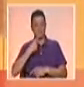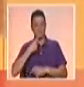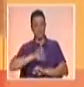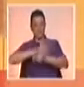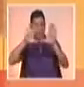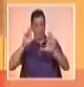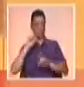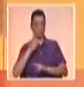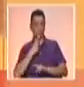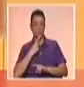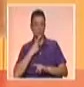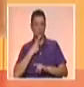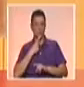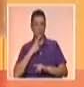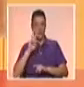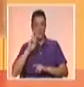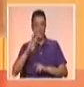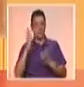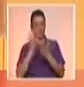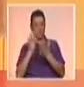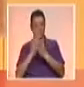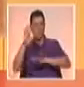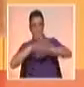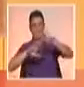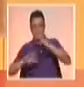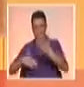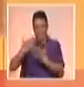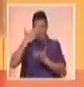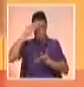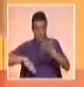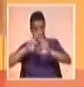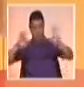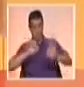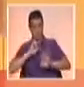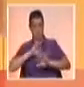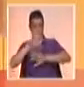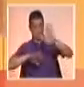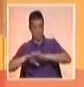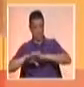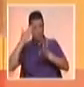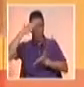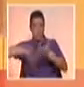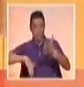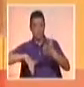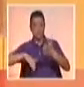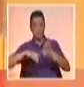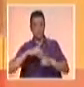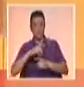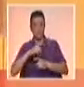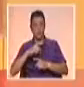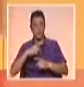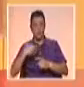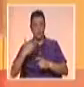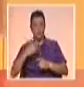o surdo é haver mais escolas a fazerem a oferta que o Colégio de Bissau e Barreto está a fazer, que é